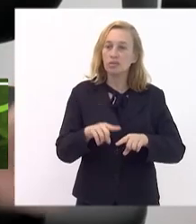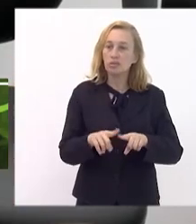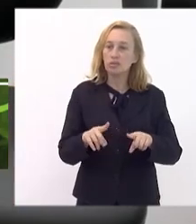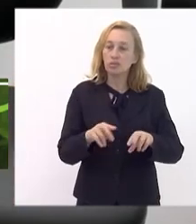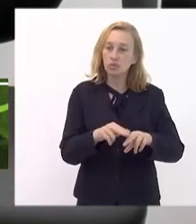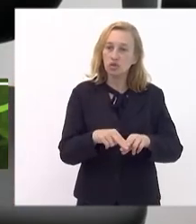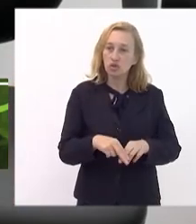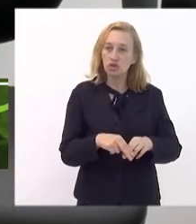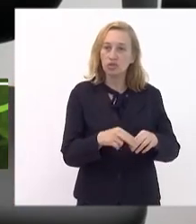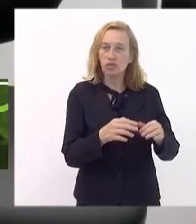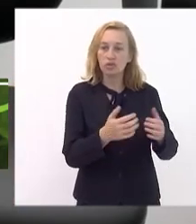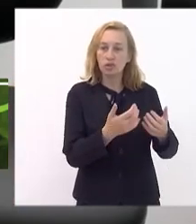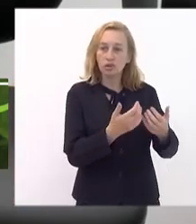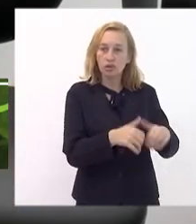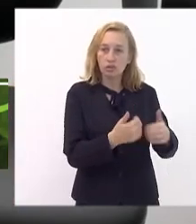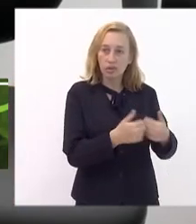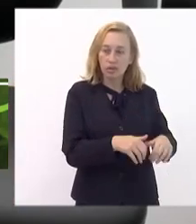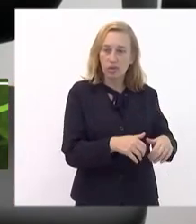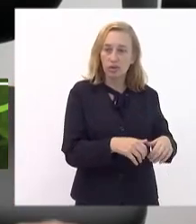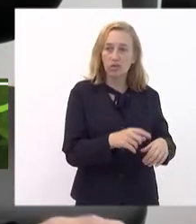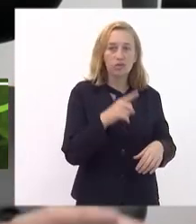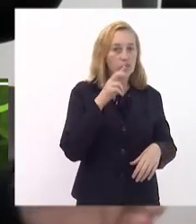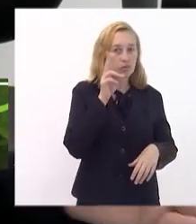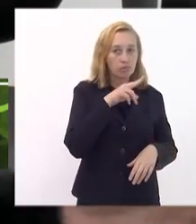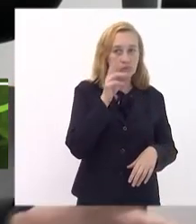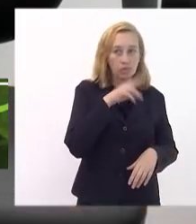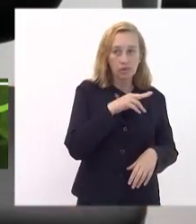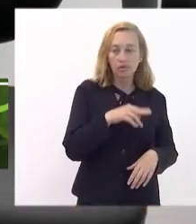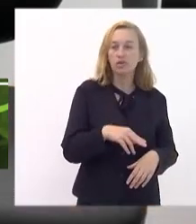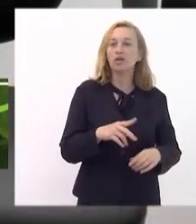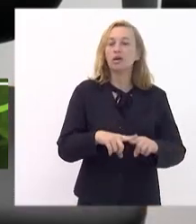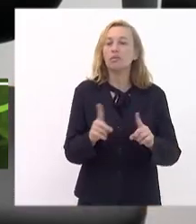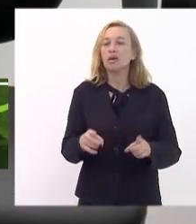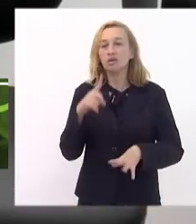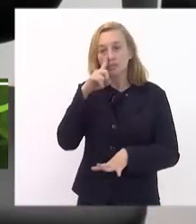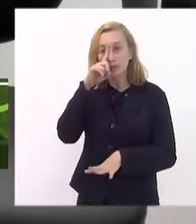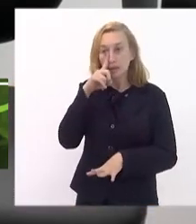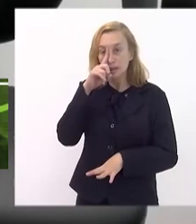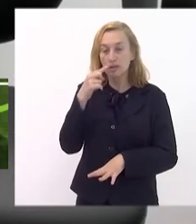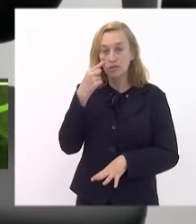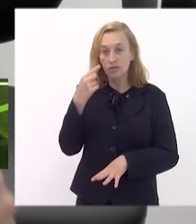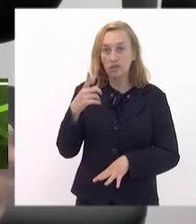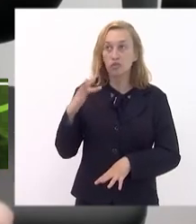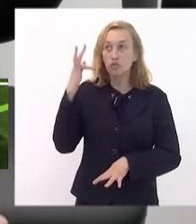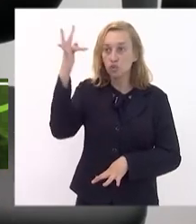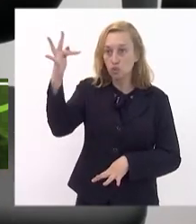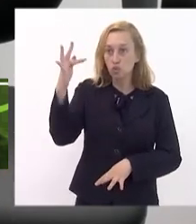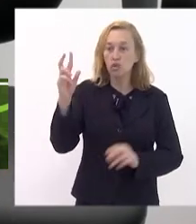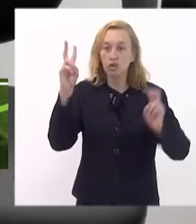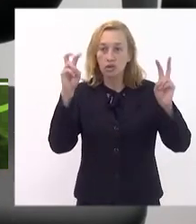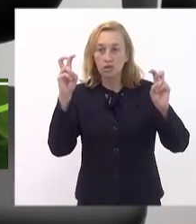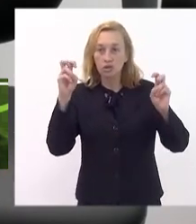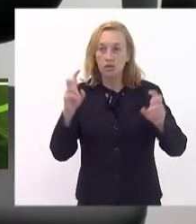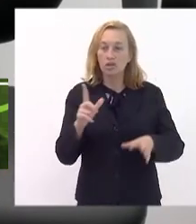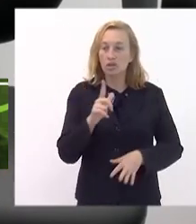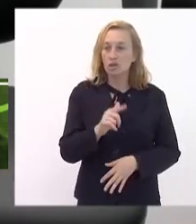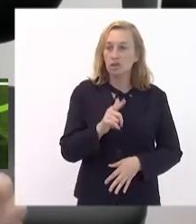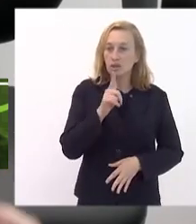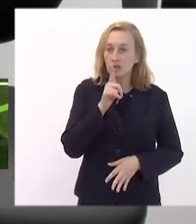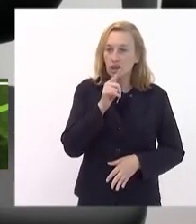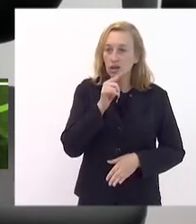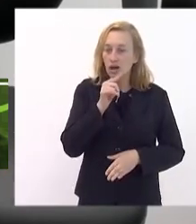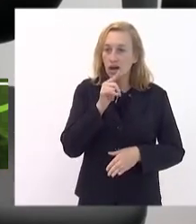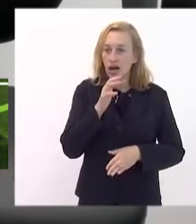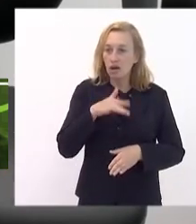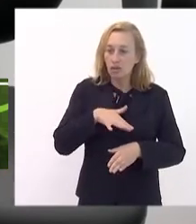é um ponto pertinente ainda que devemos enfrentar no futuro, a questão do abastecimento das nossas cidades.